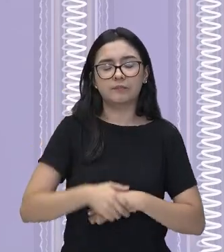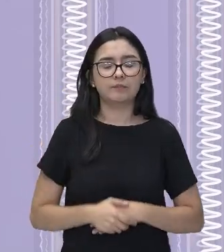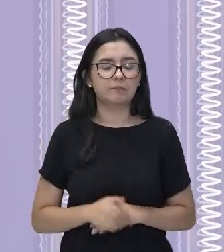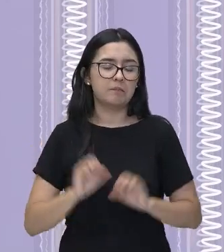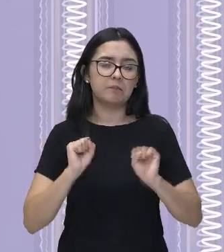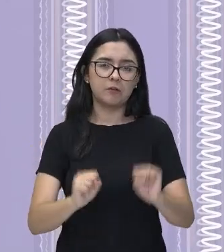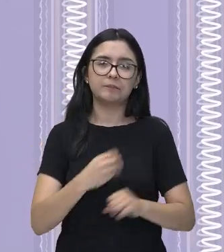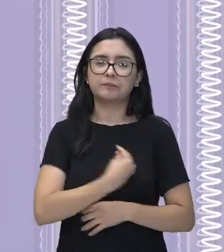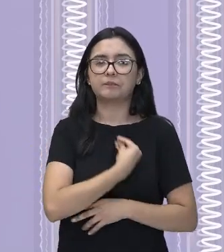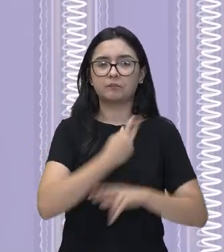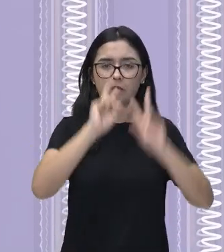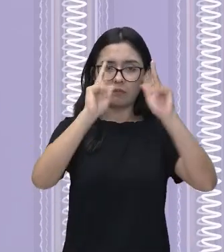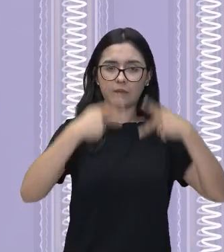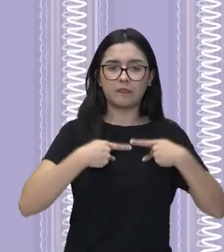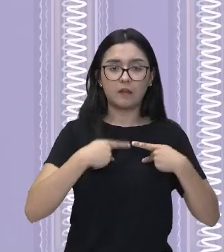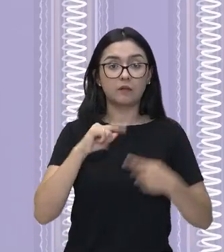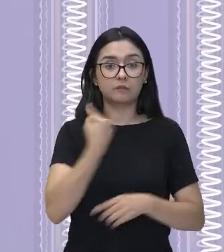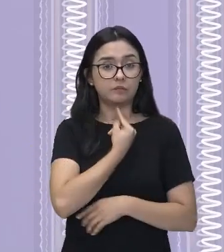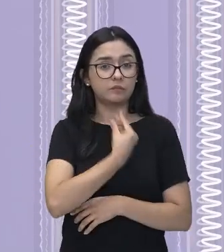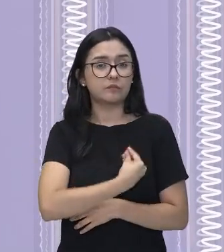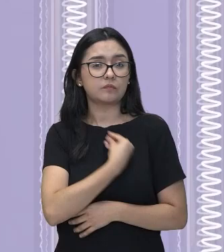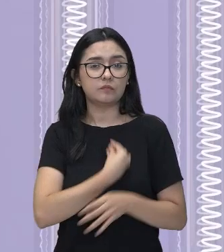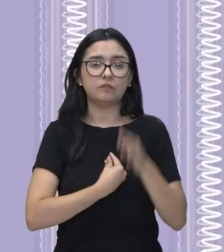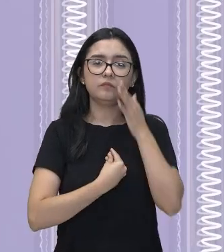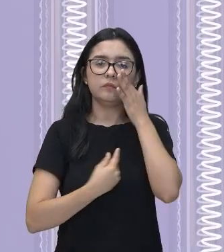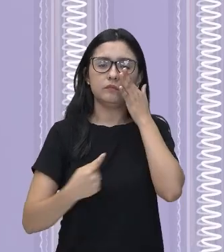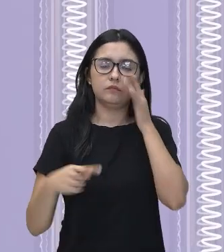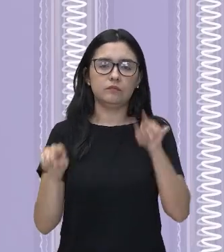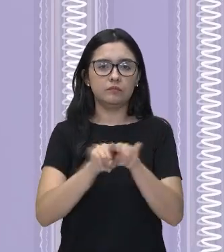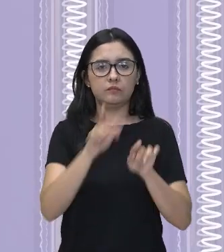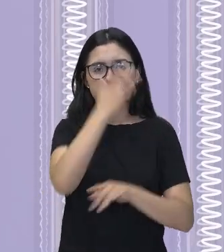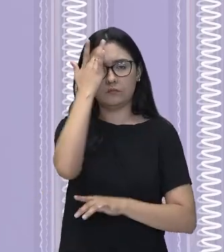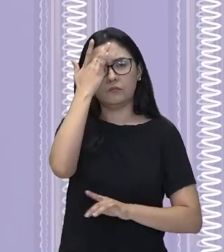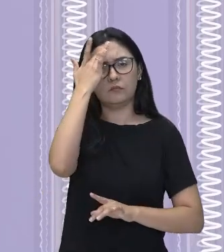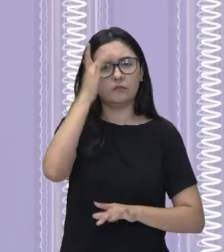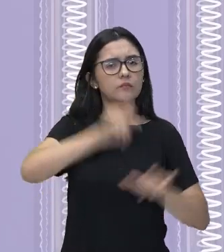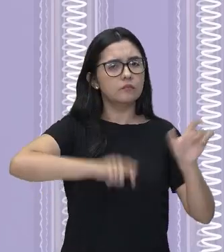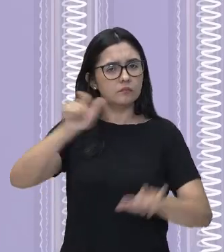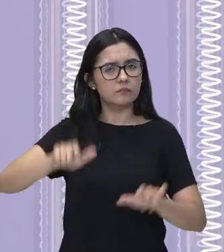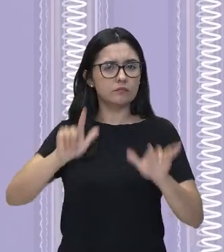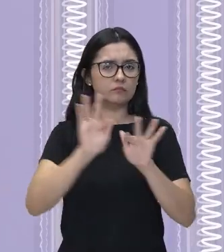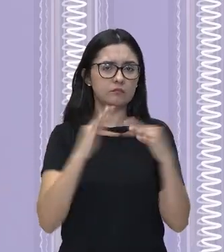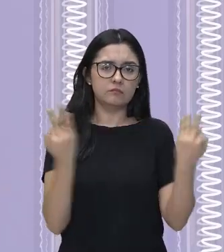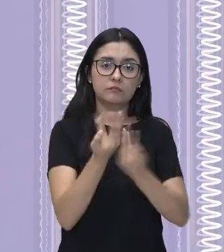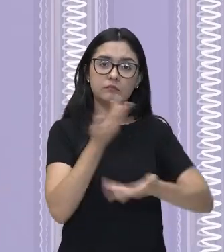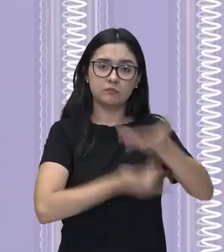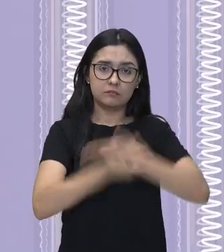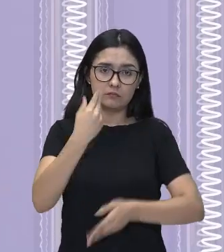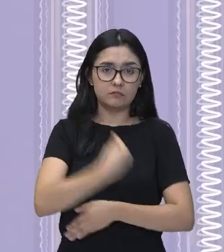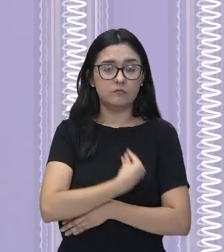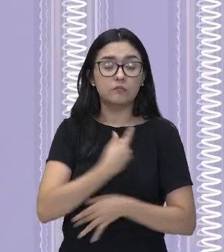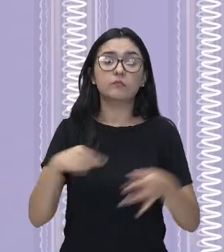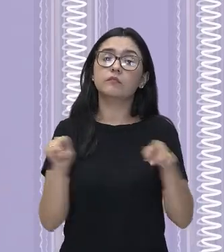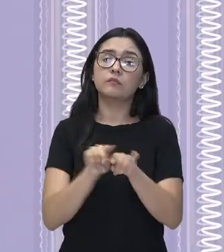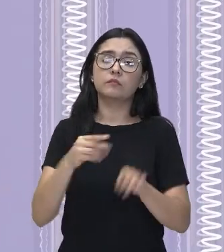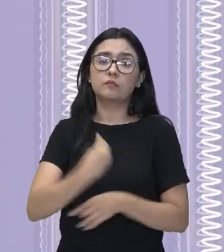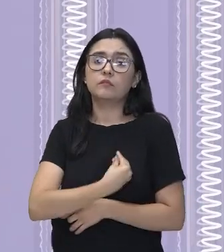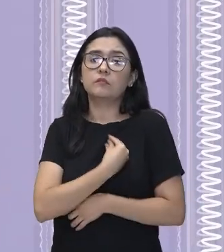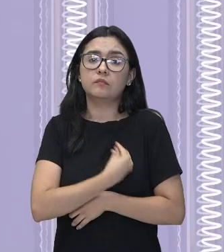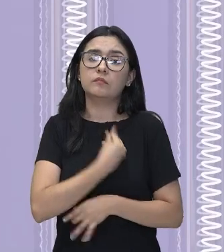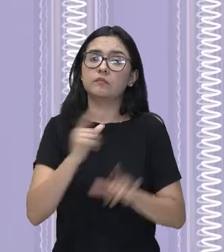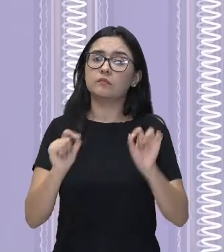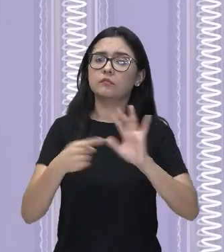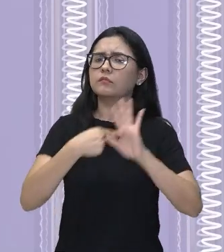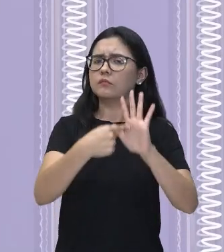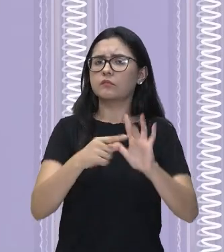vida humana, aí a nossa vida, de nossas famílias, das pessoas que convivem conosco, seja a vida que é